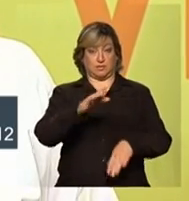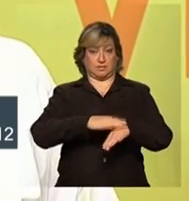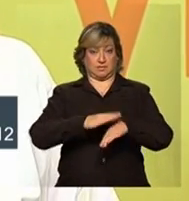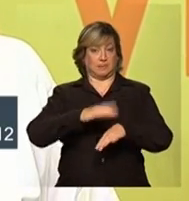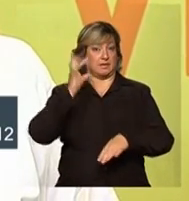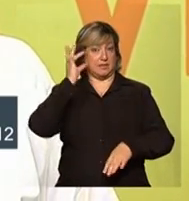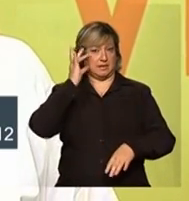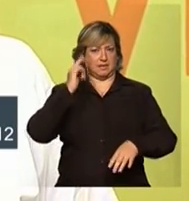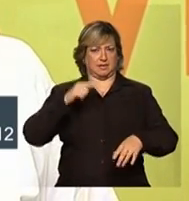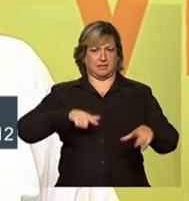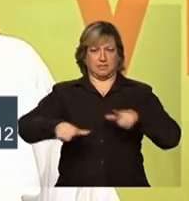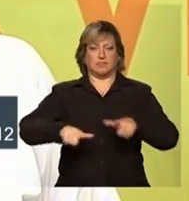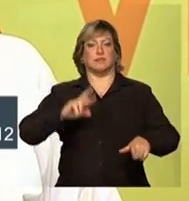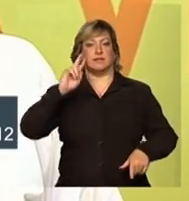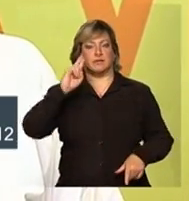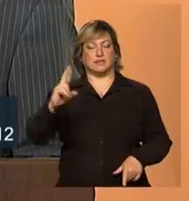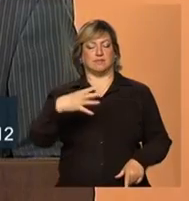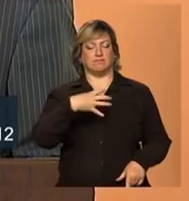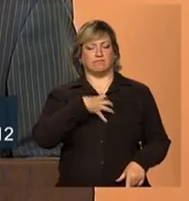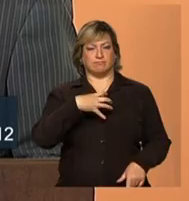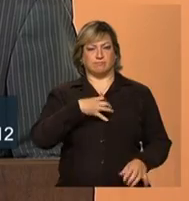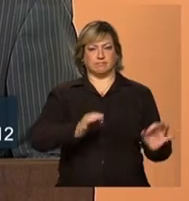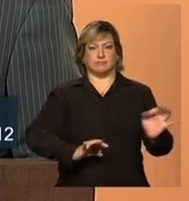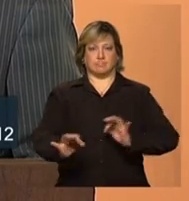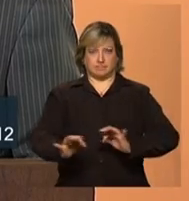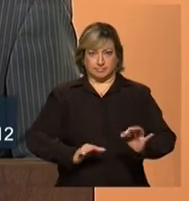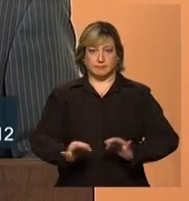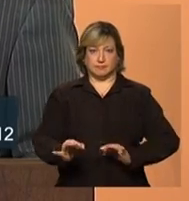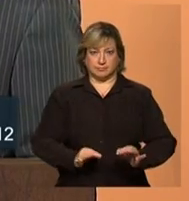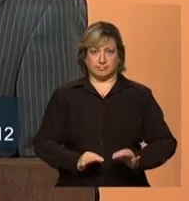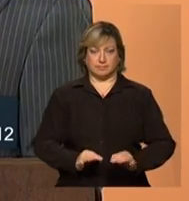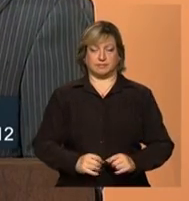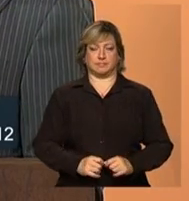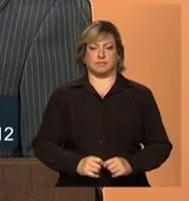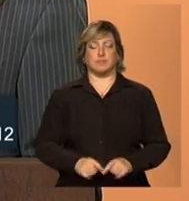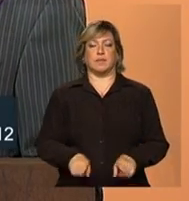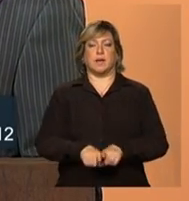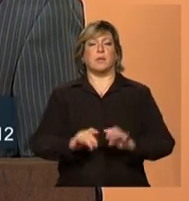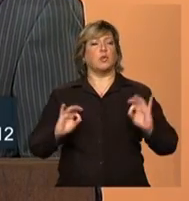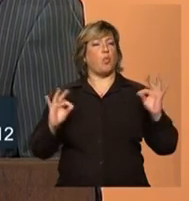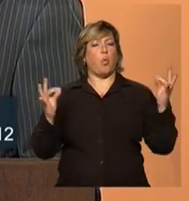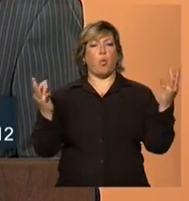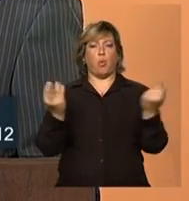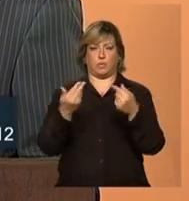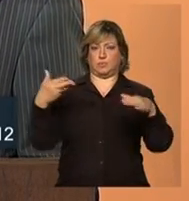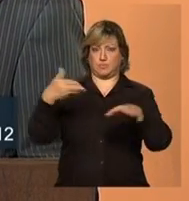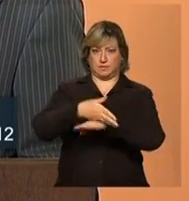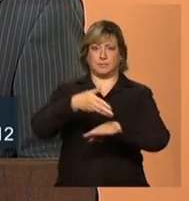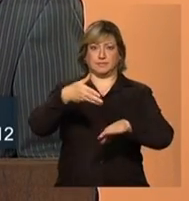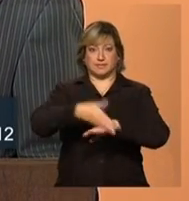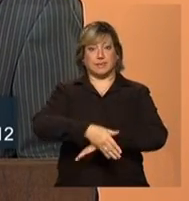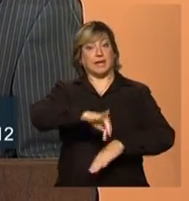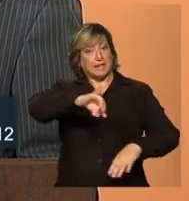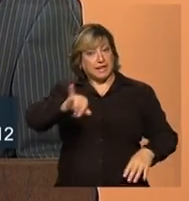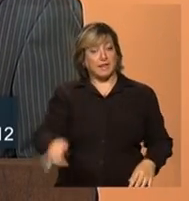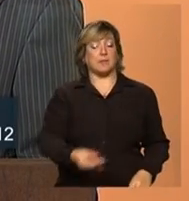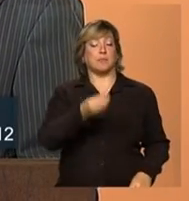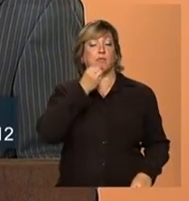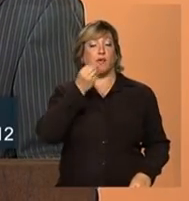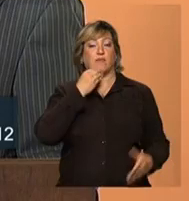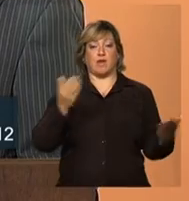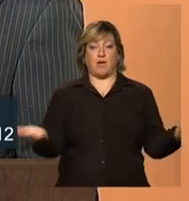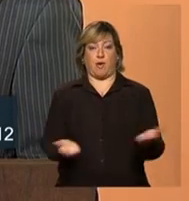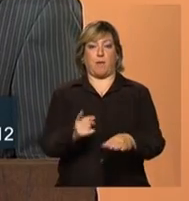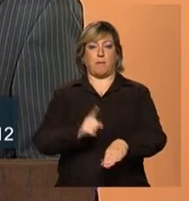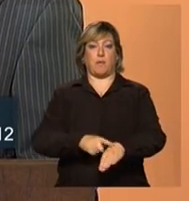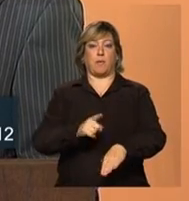liderança e inspiração e com a participação de todos, aproveitando nesse instante